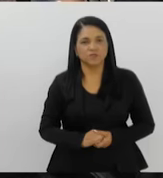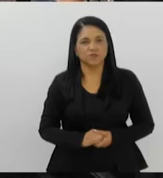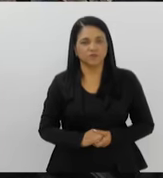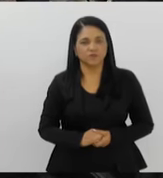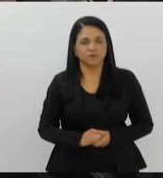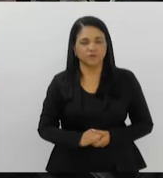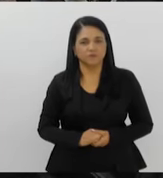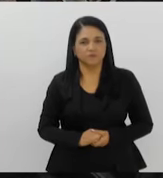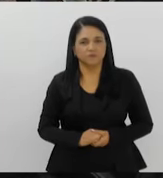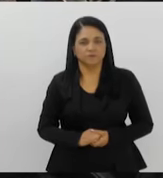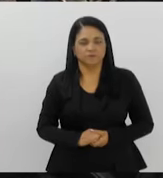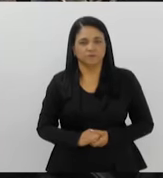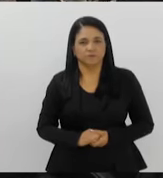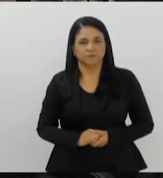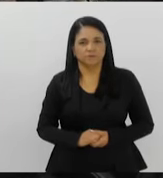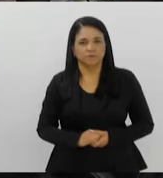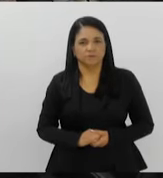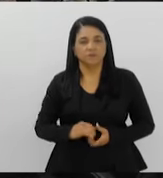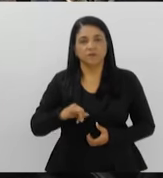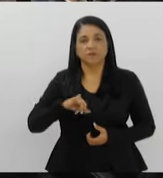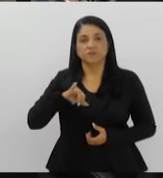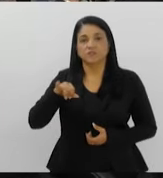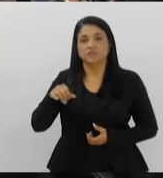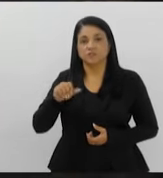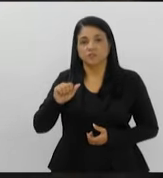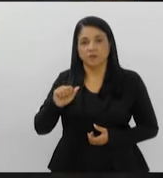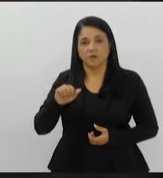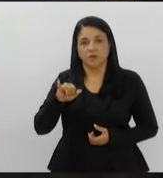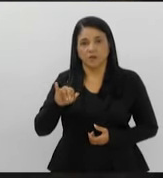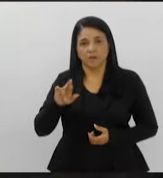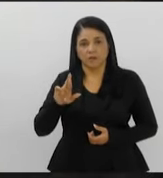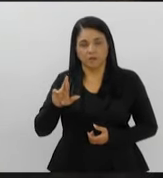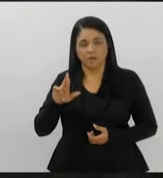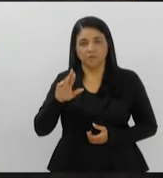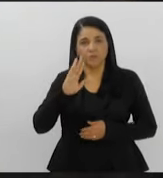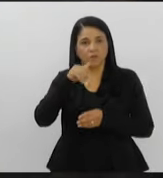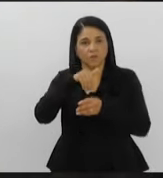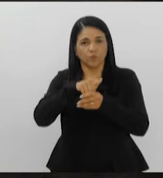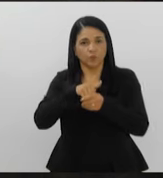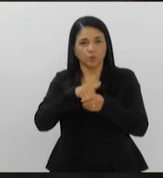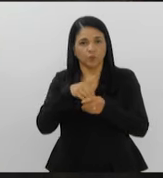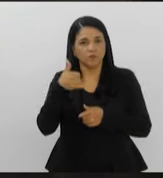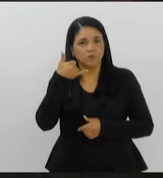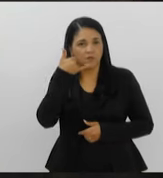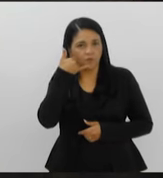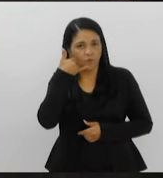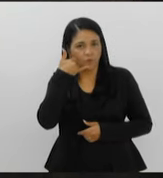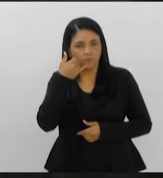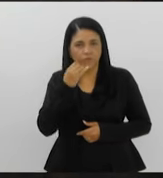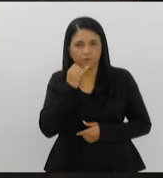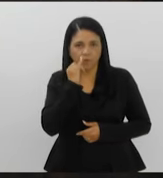Os dois votos. Jair Bittencourt votando também pelo telefone. Fala.